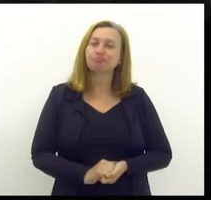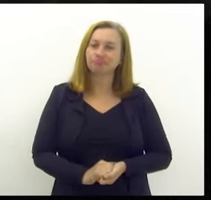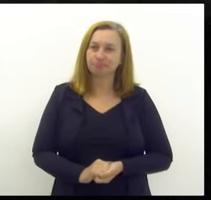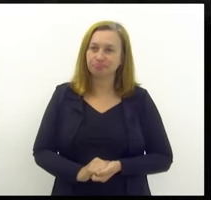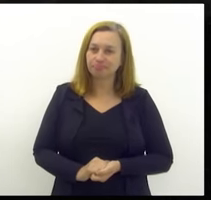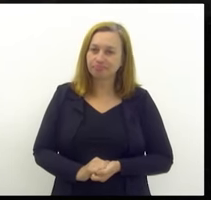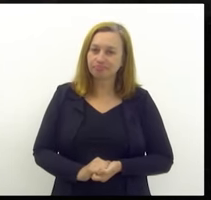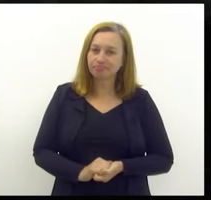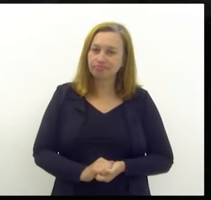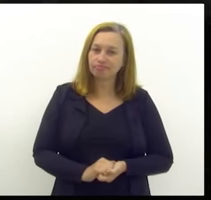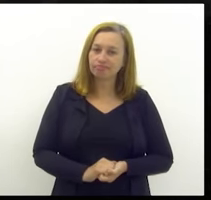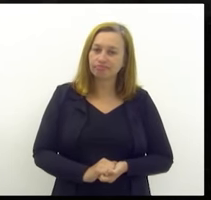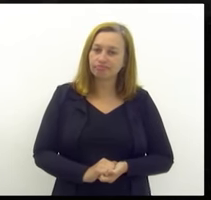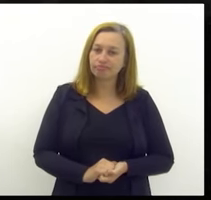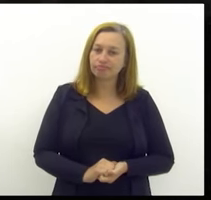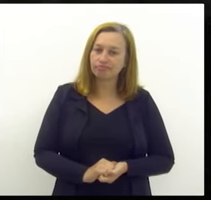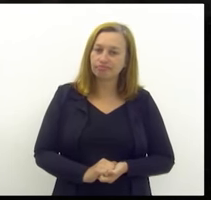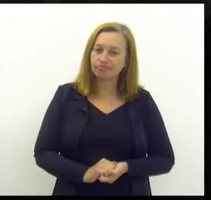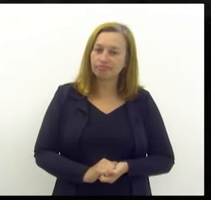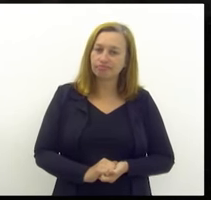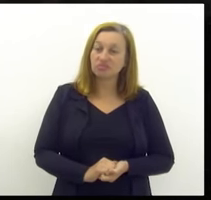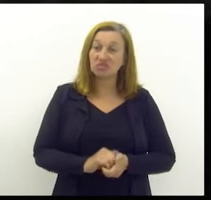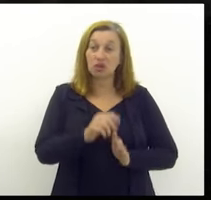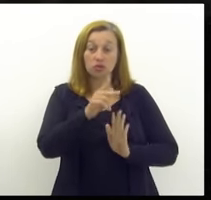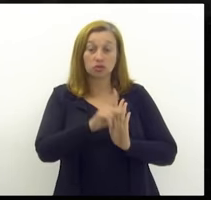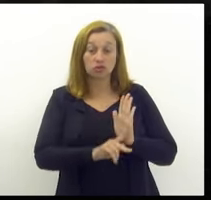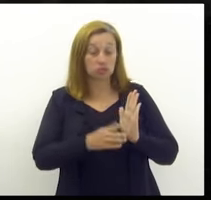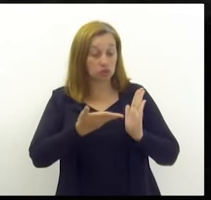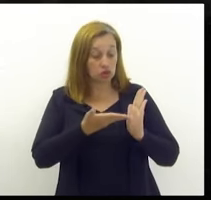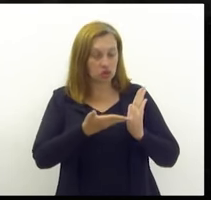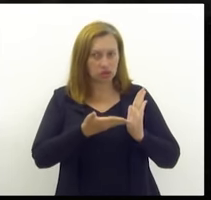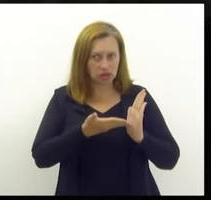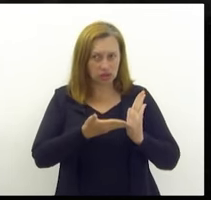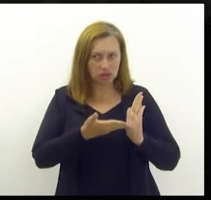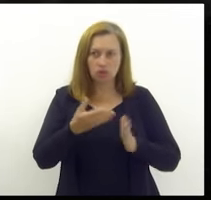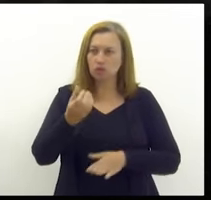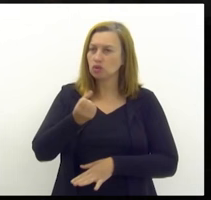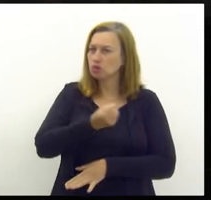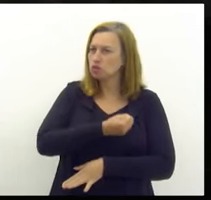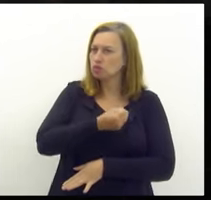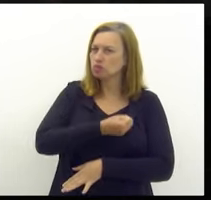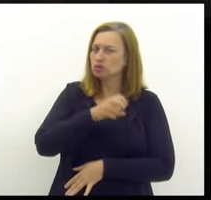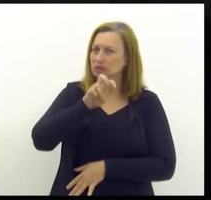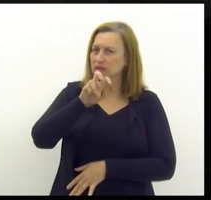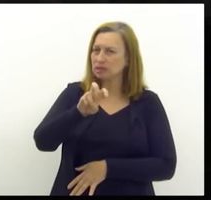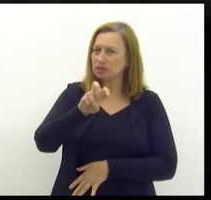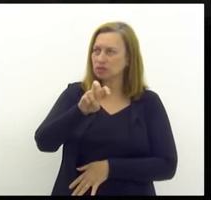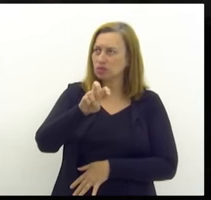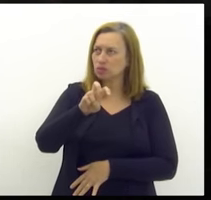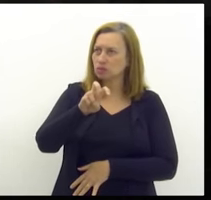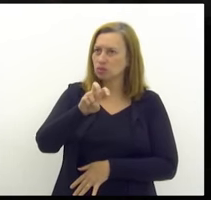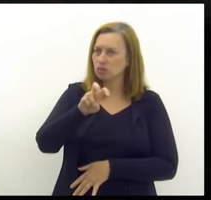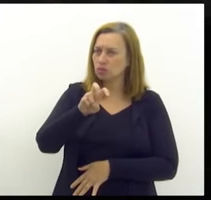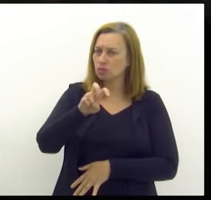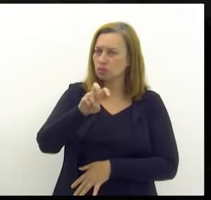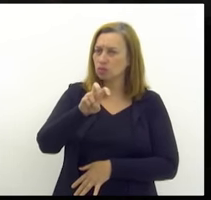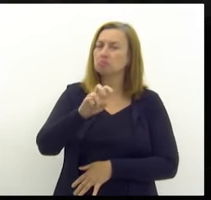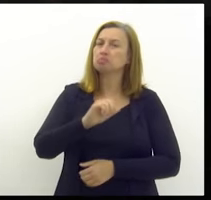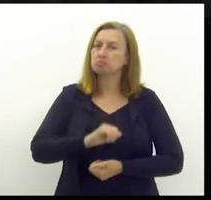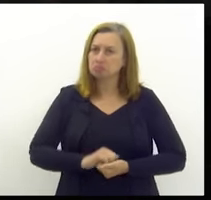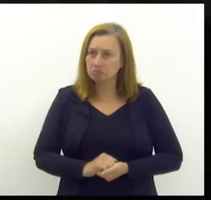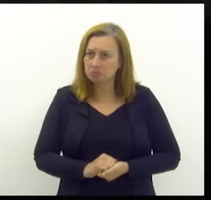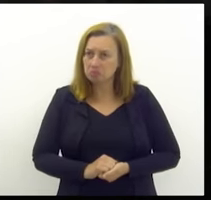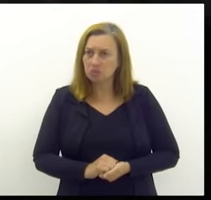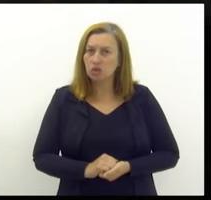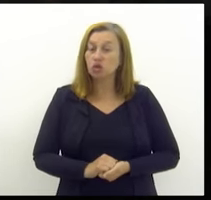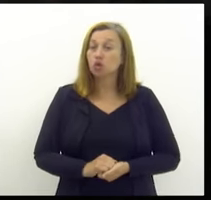isso trato esses projetos e no número de cinco são cinco projetos